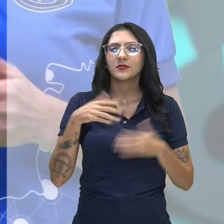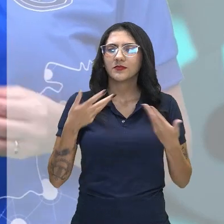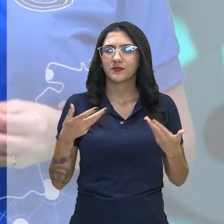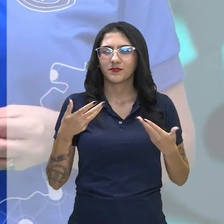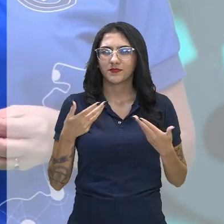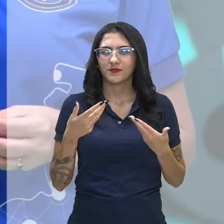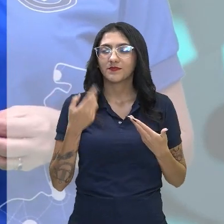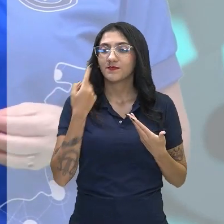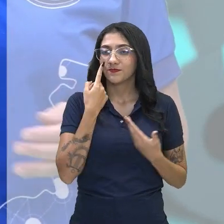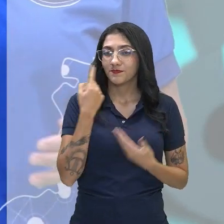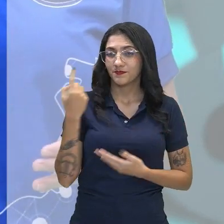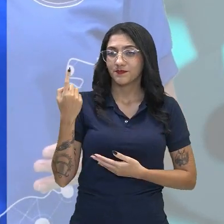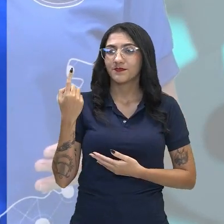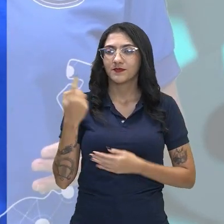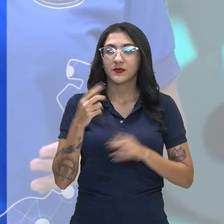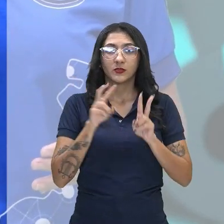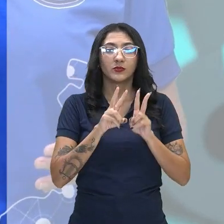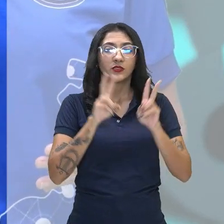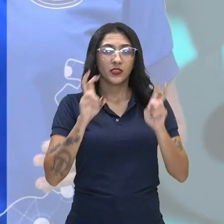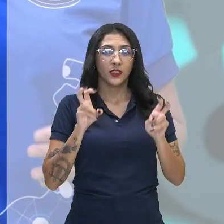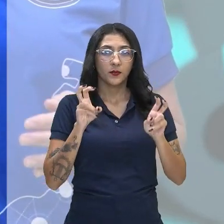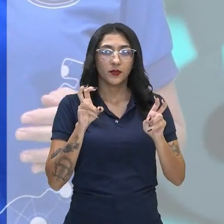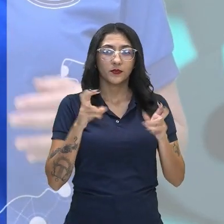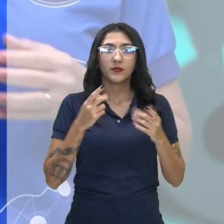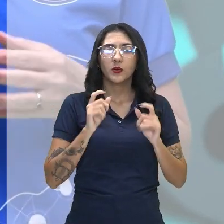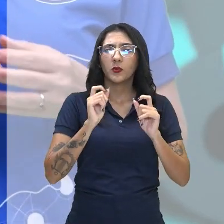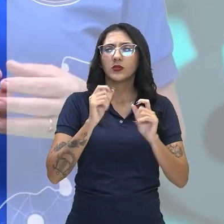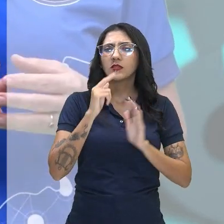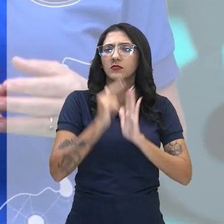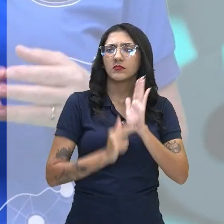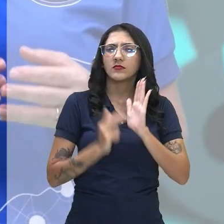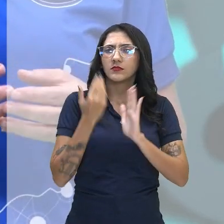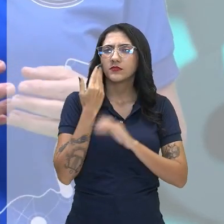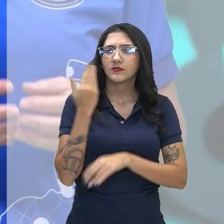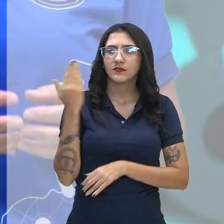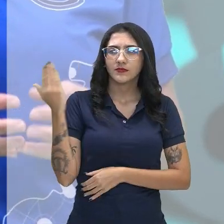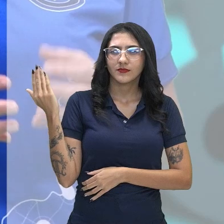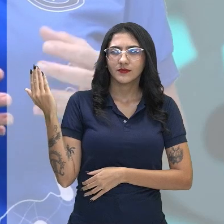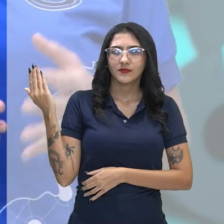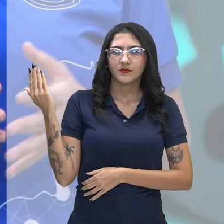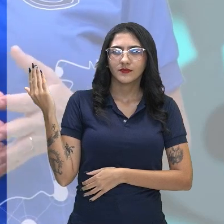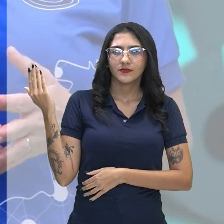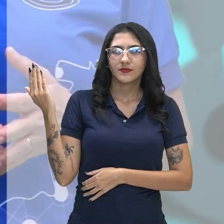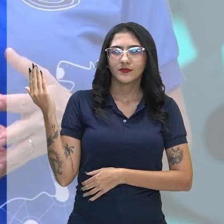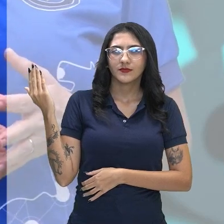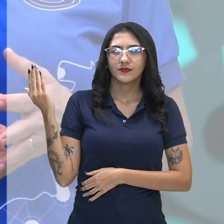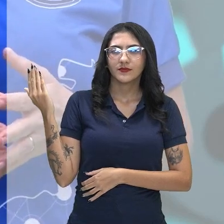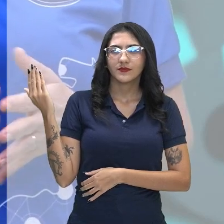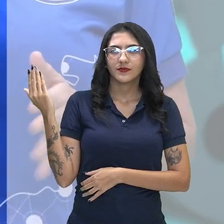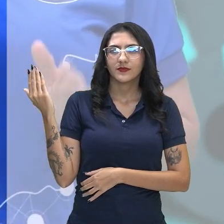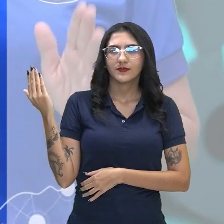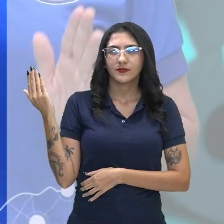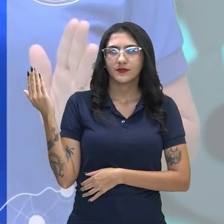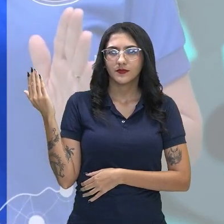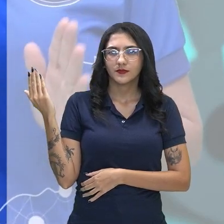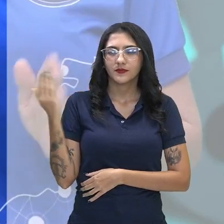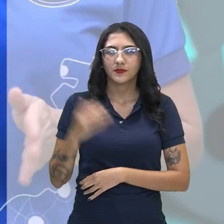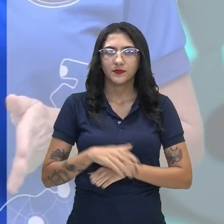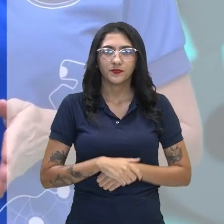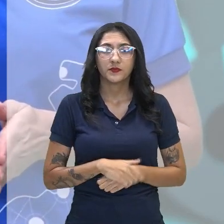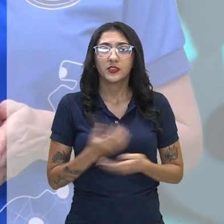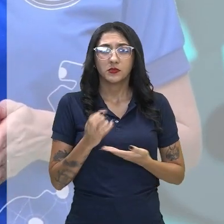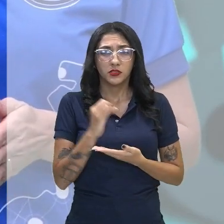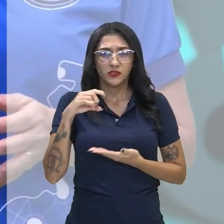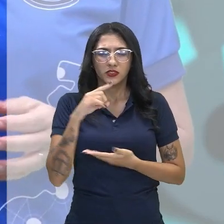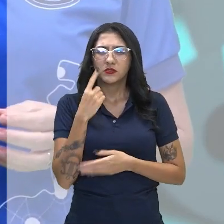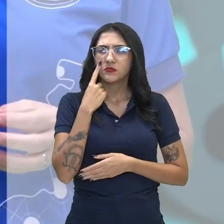mesmo. O título. Aqui o título diz o seguinte, né? Computer Science Careers. Quando você olha